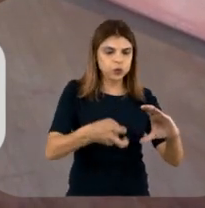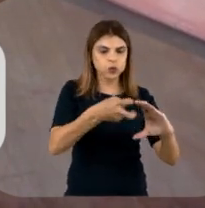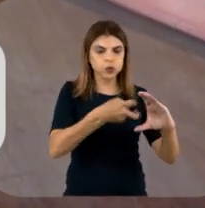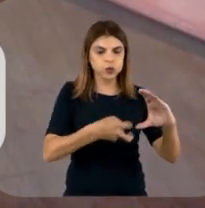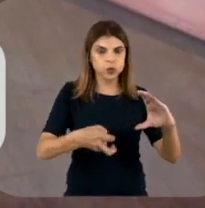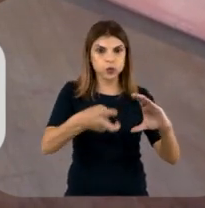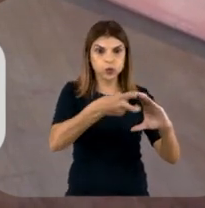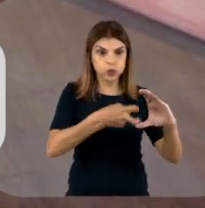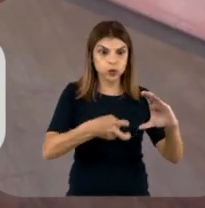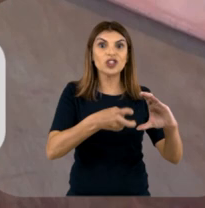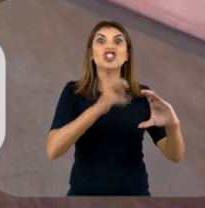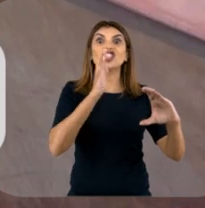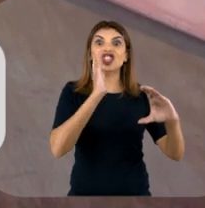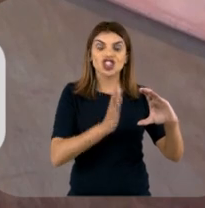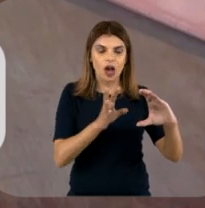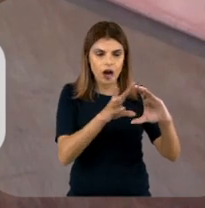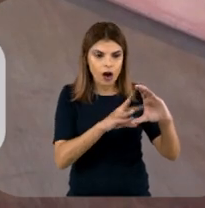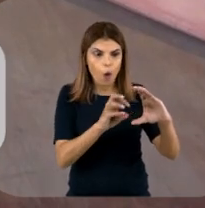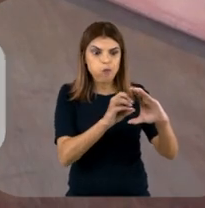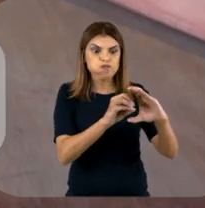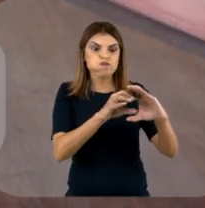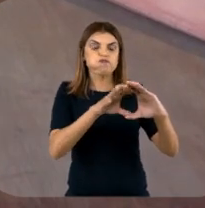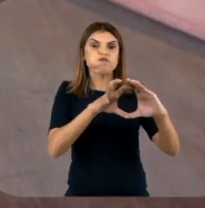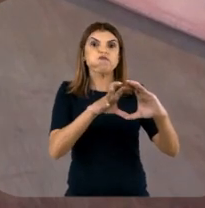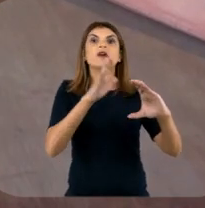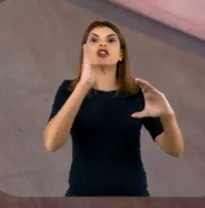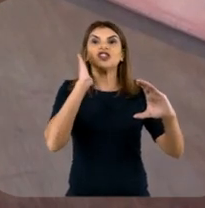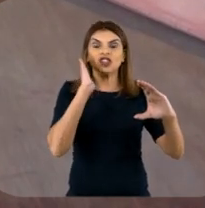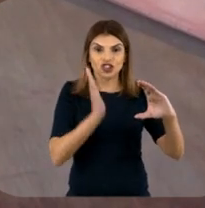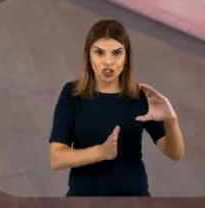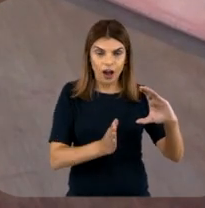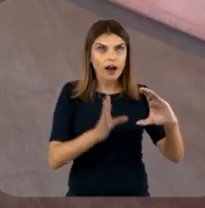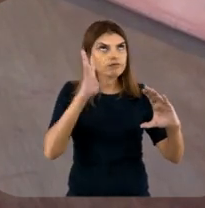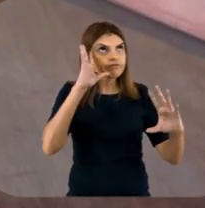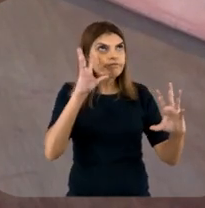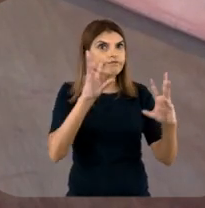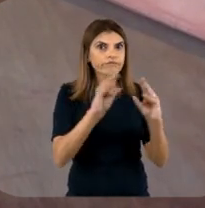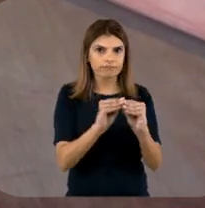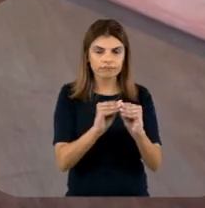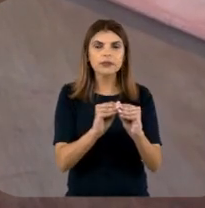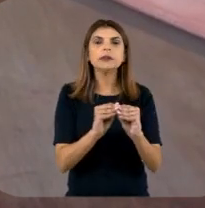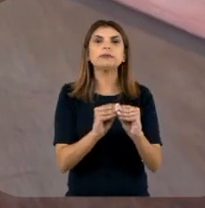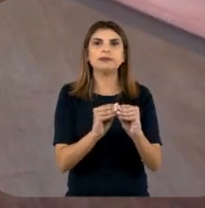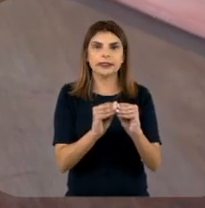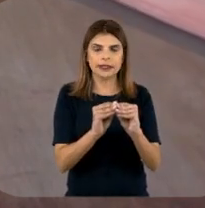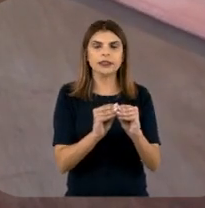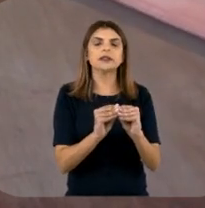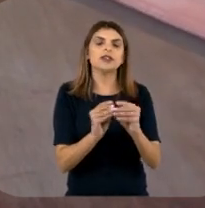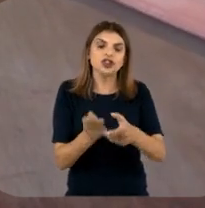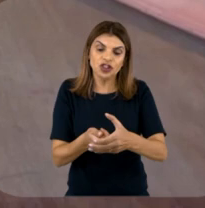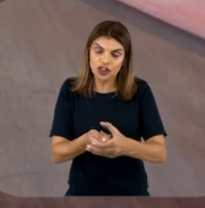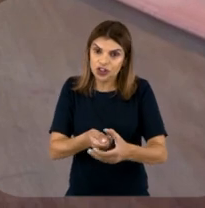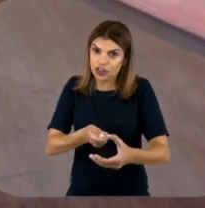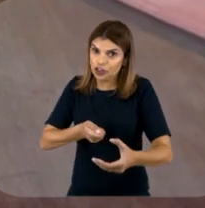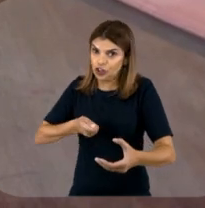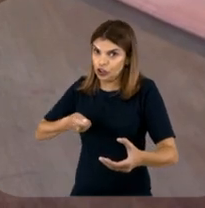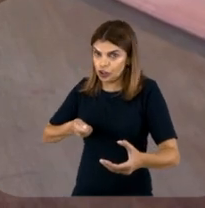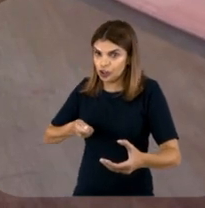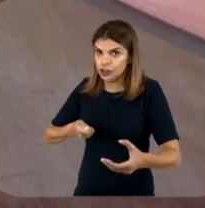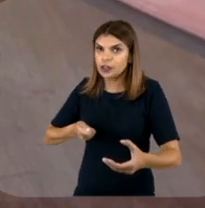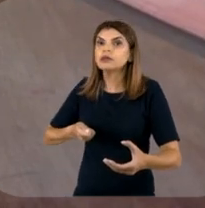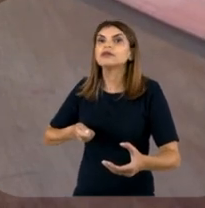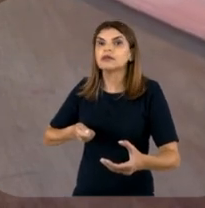circulares. Quando a gente percebe que o êmbolo já encheu, a gente pode precisar esvaziar, então a